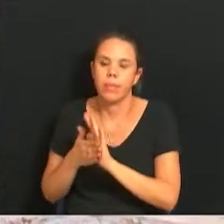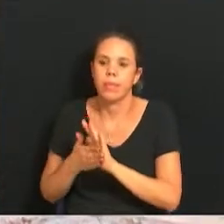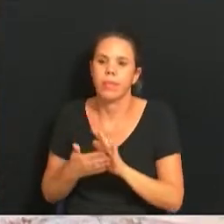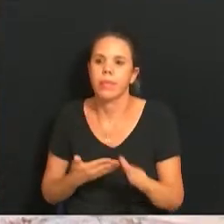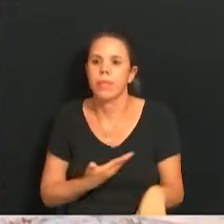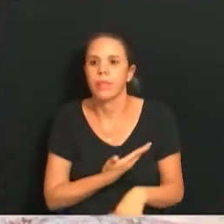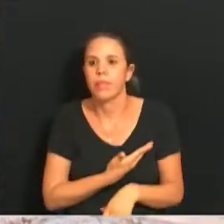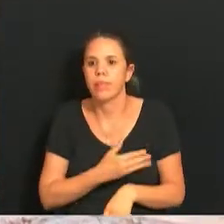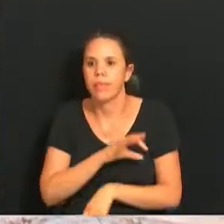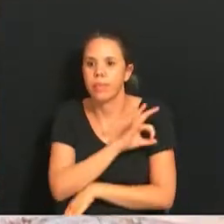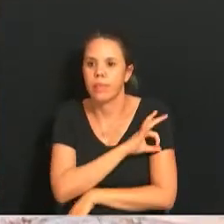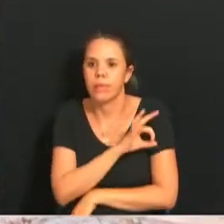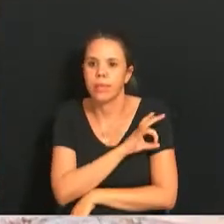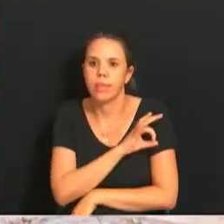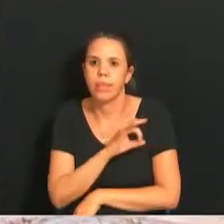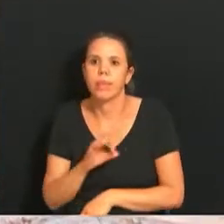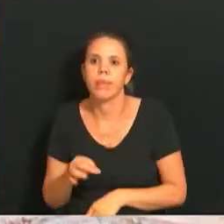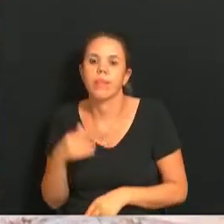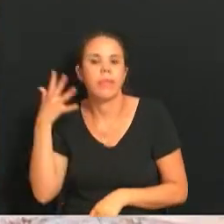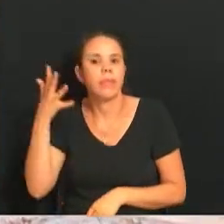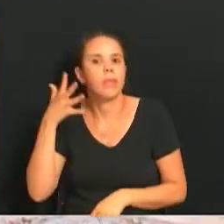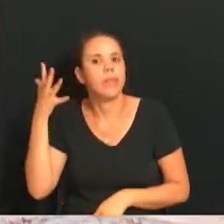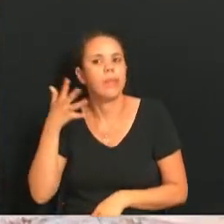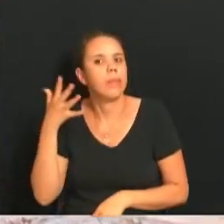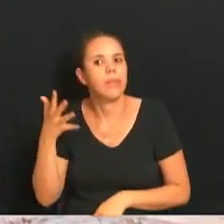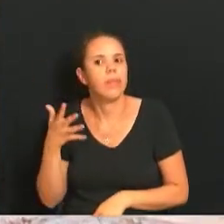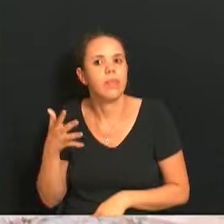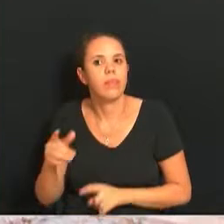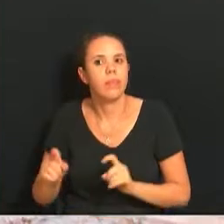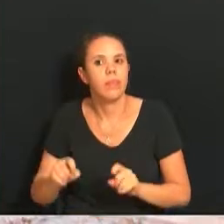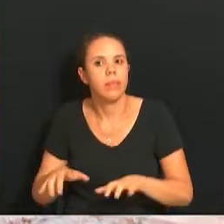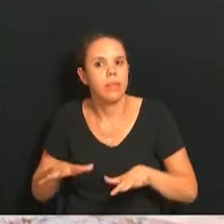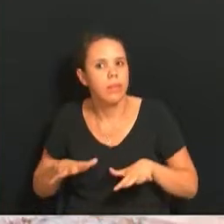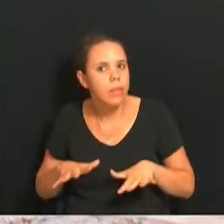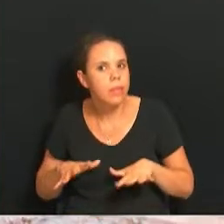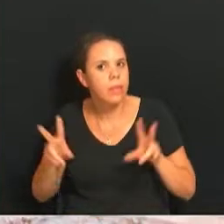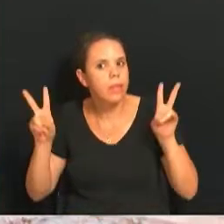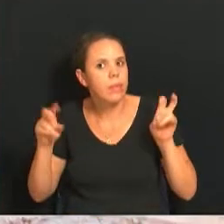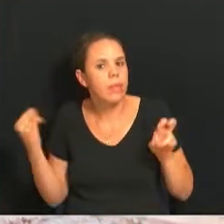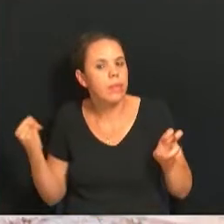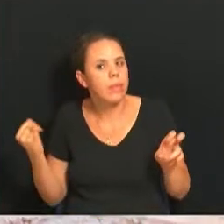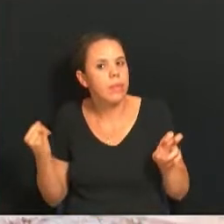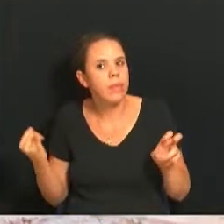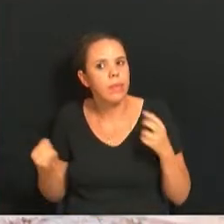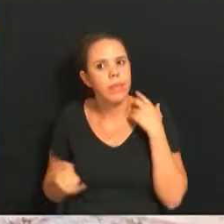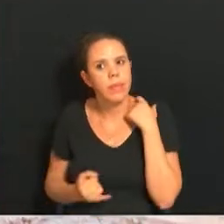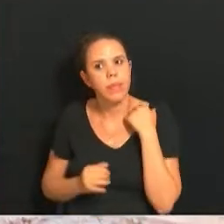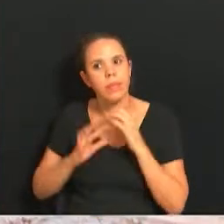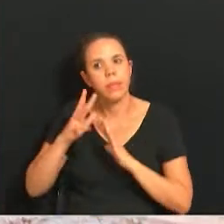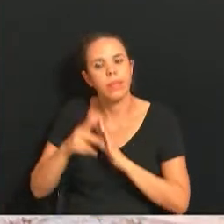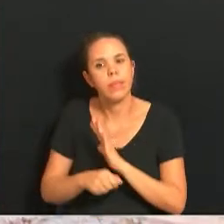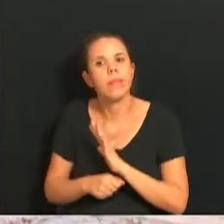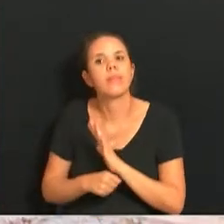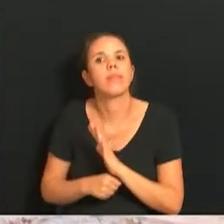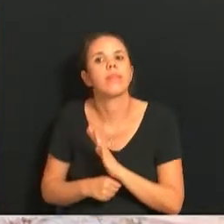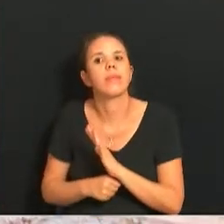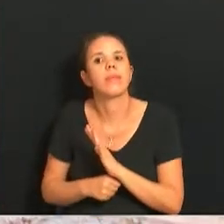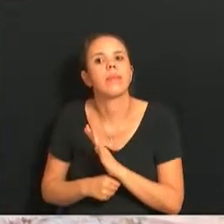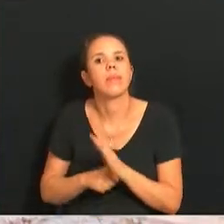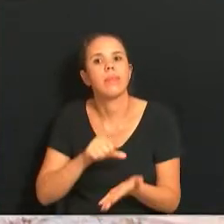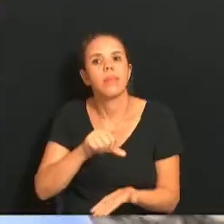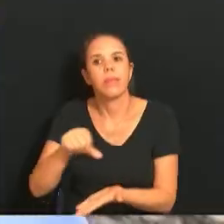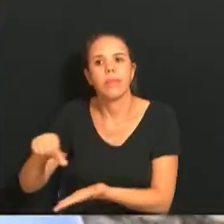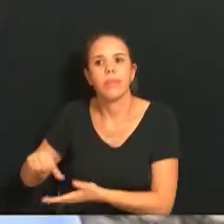Executivo e também realizar palestras e audiências com temas relevantes para o meio ambiente a nível regional